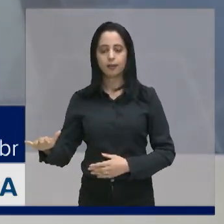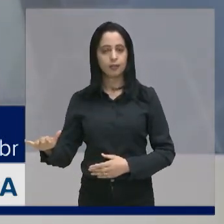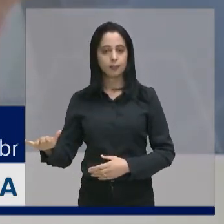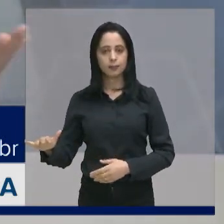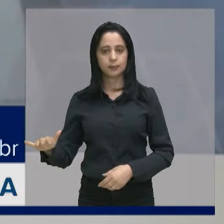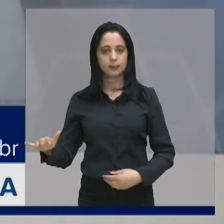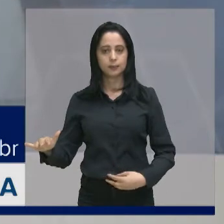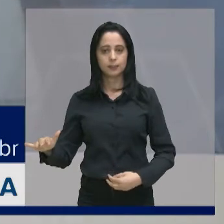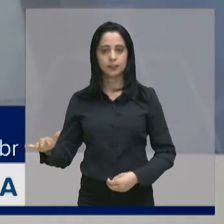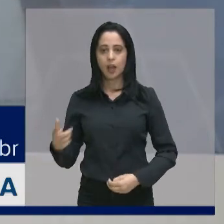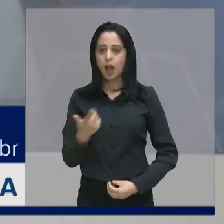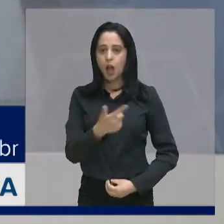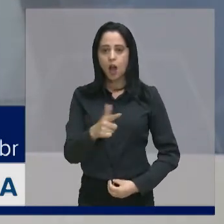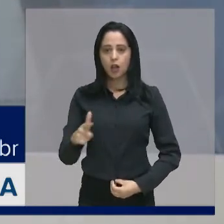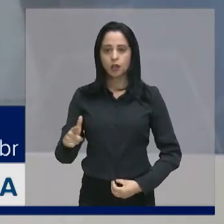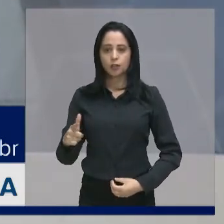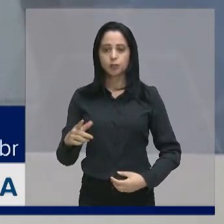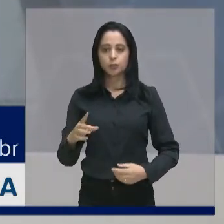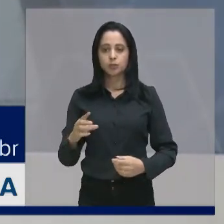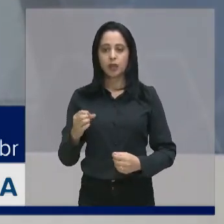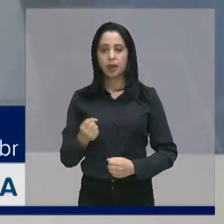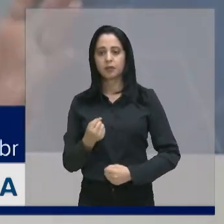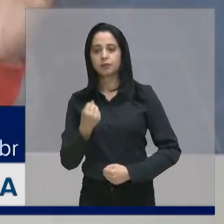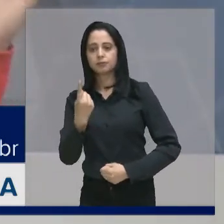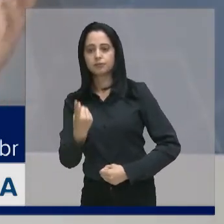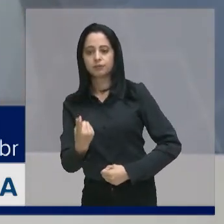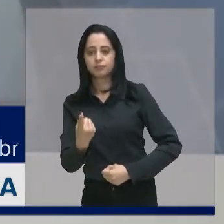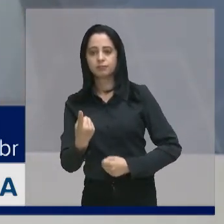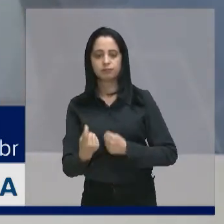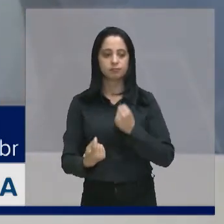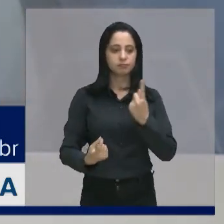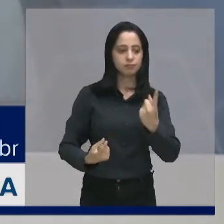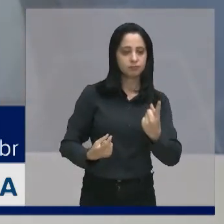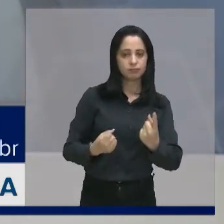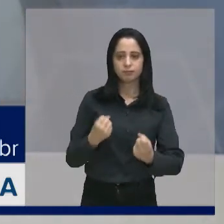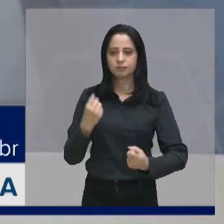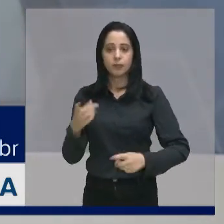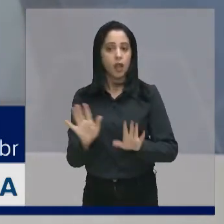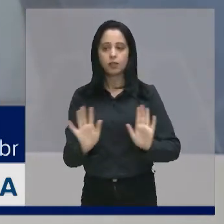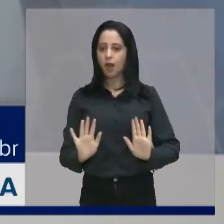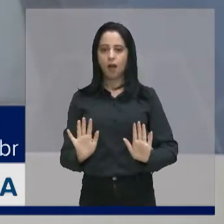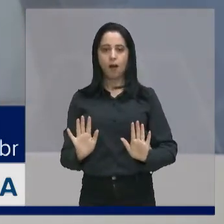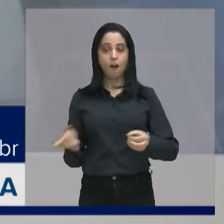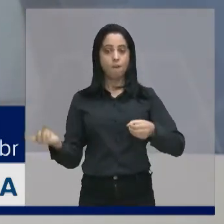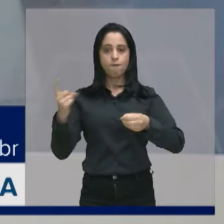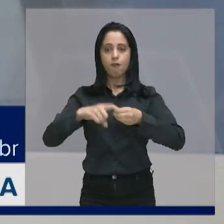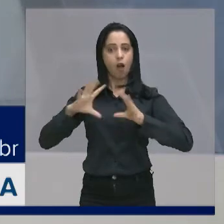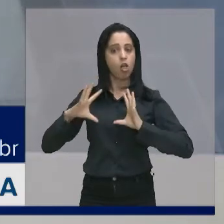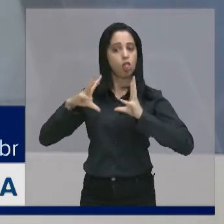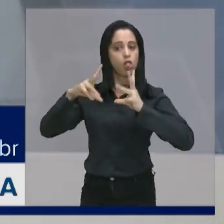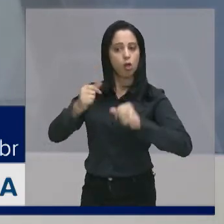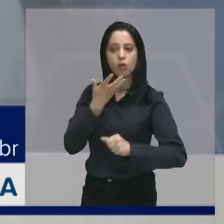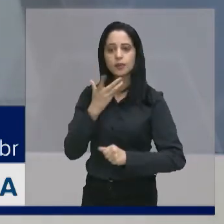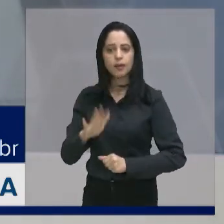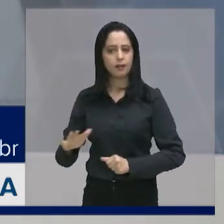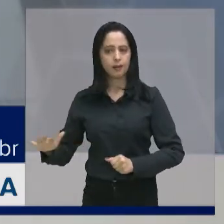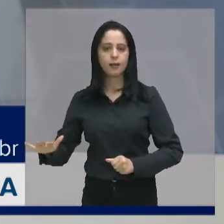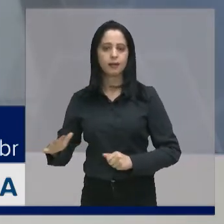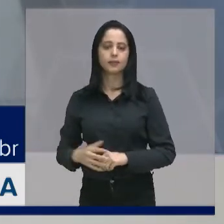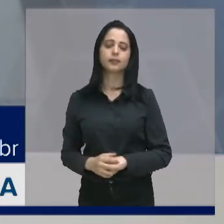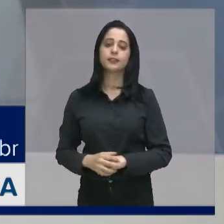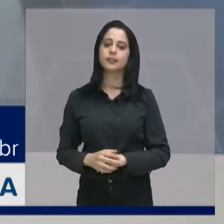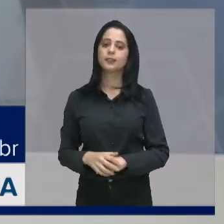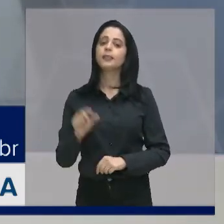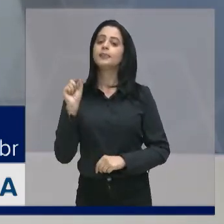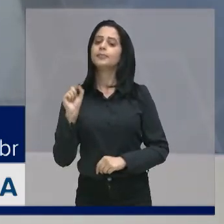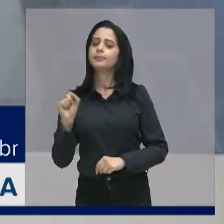aquela situação de intercalar os alunos, isso não está acontecendo, voltou todos para a educação infantil. E um detalhe, principalmente na creche,